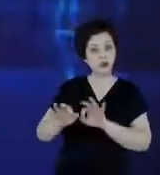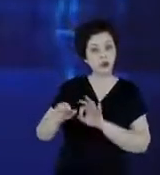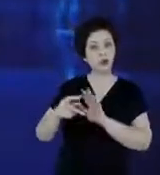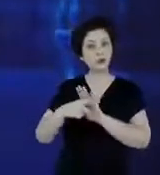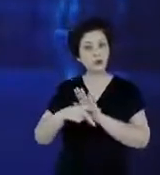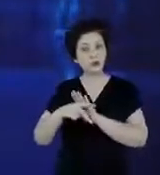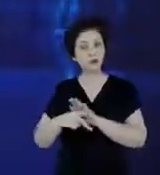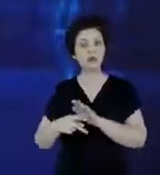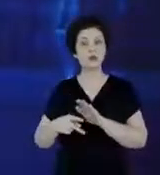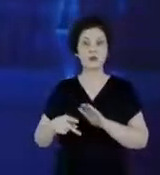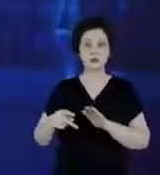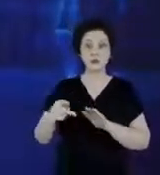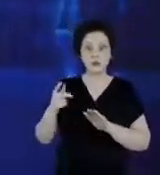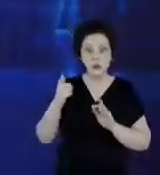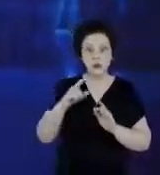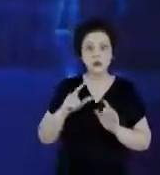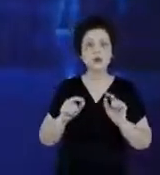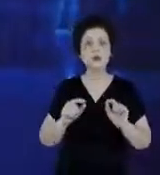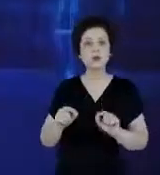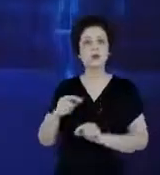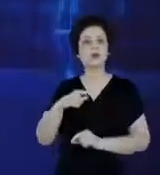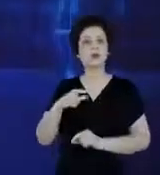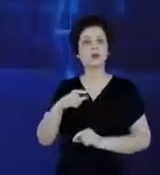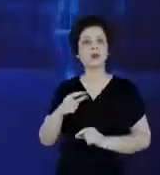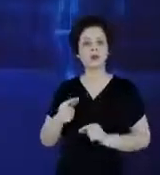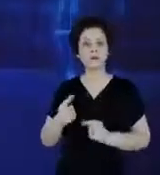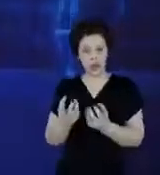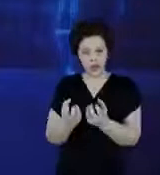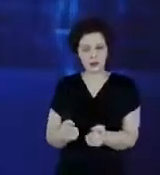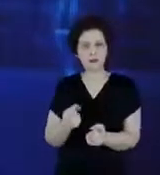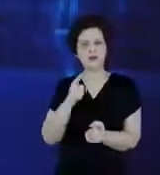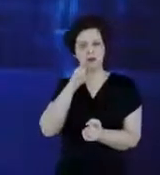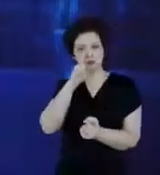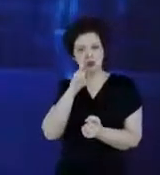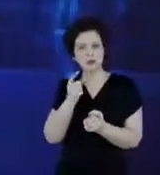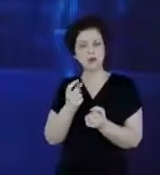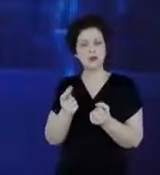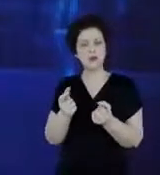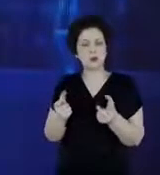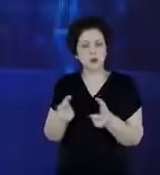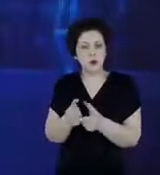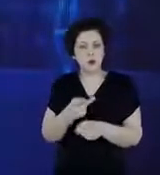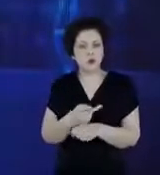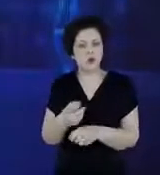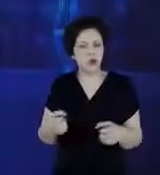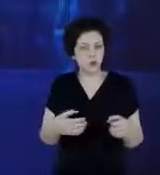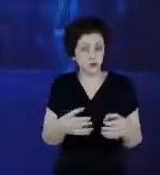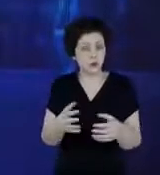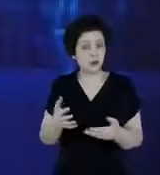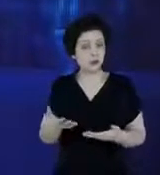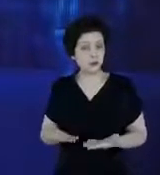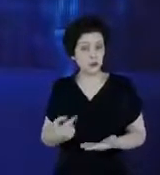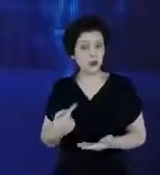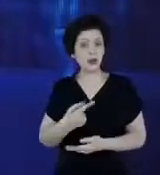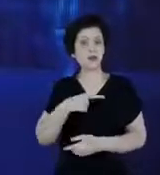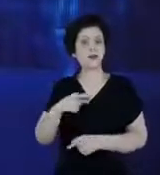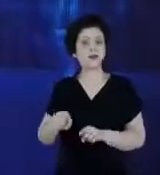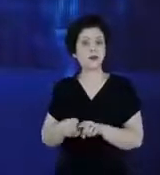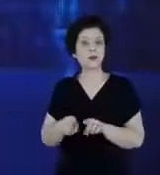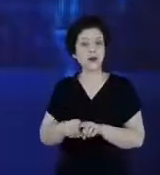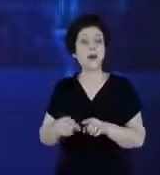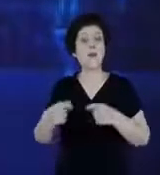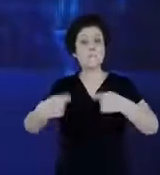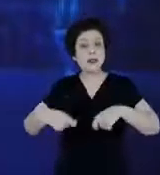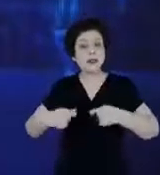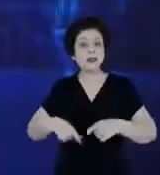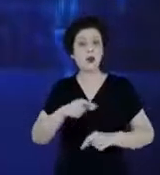levar a assumir um risco maior para se buscar a inovação, Não é? Nós temos uma necessidade de